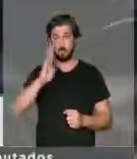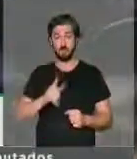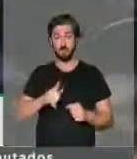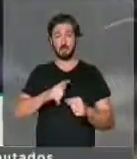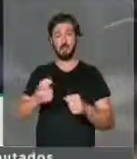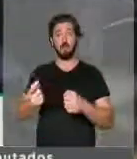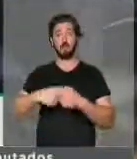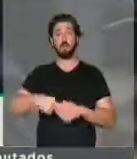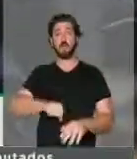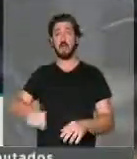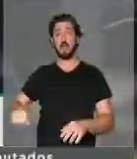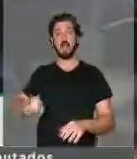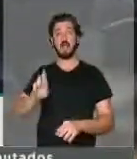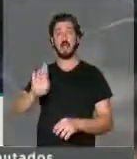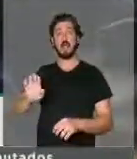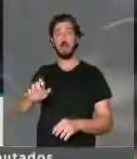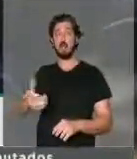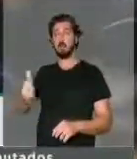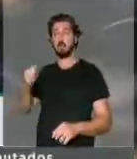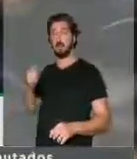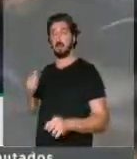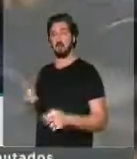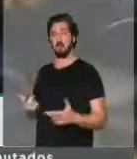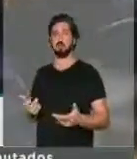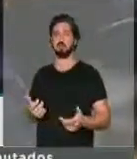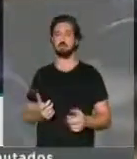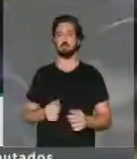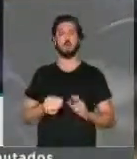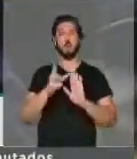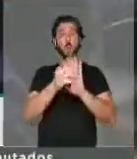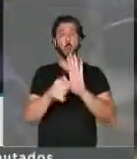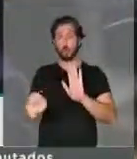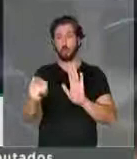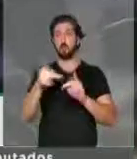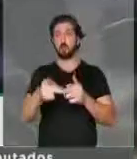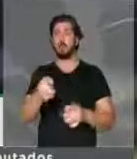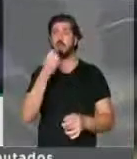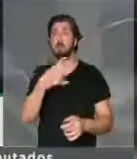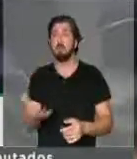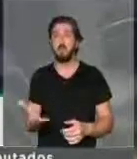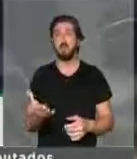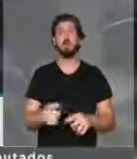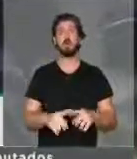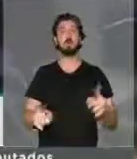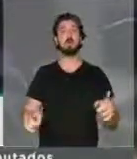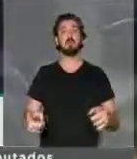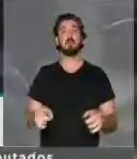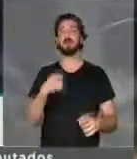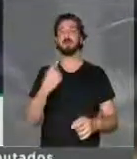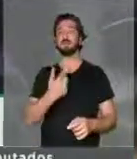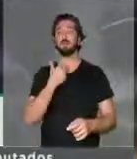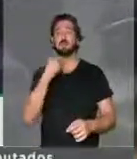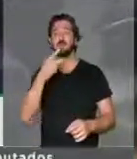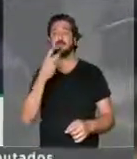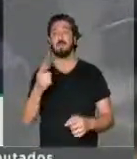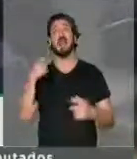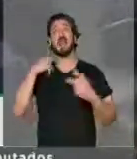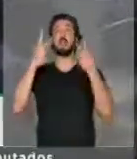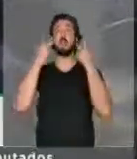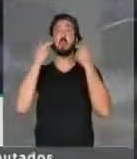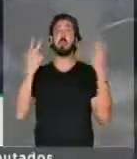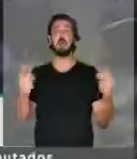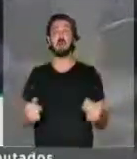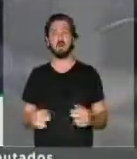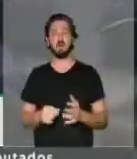ré. O mérito dessa matéria é positivo, é bom. Mas a gente não pode dizer que existe